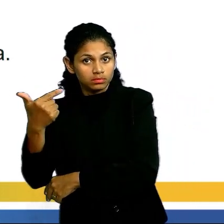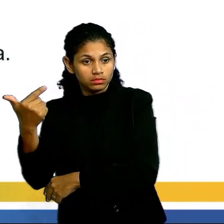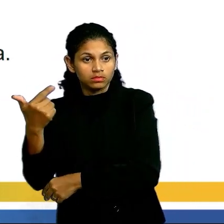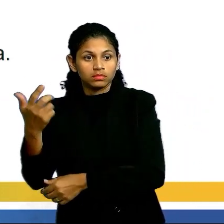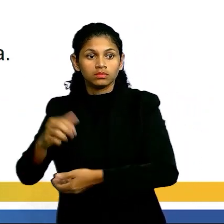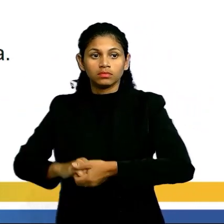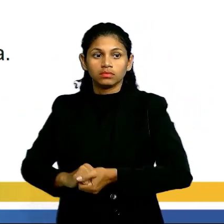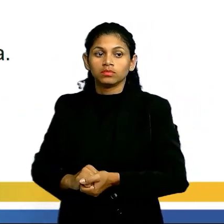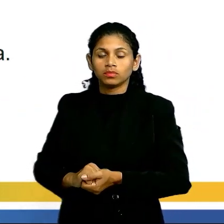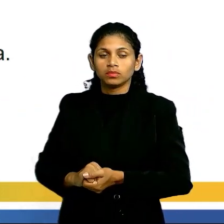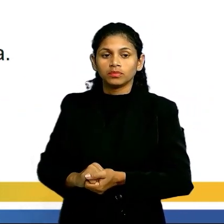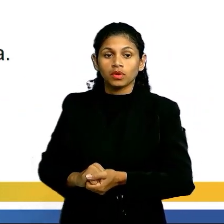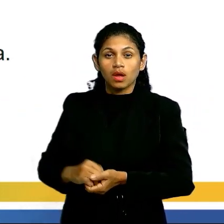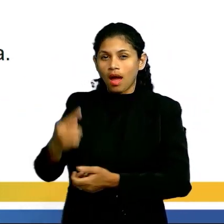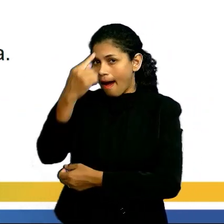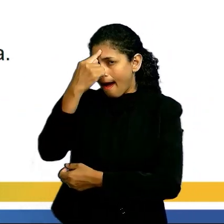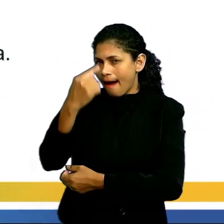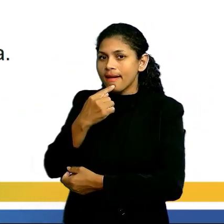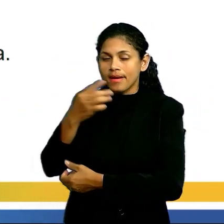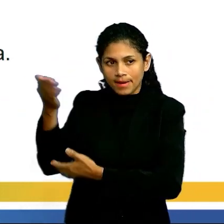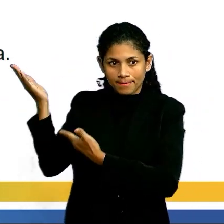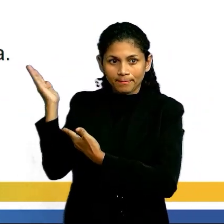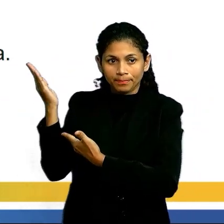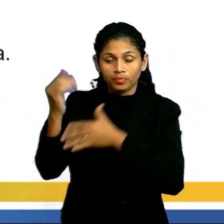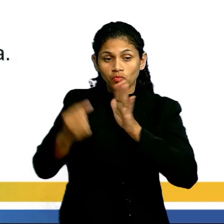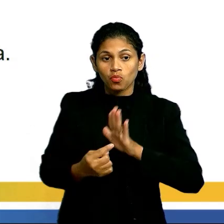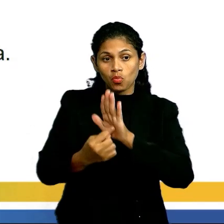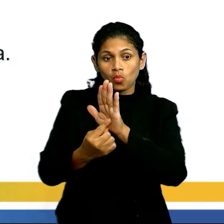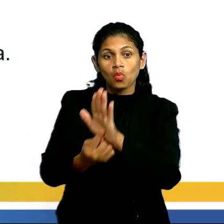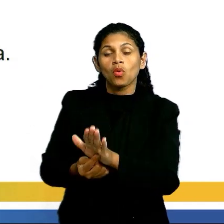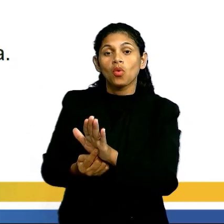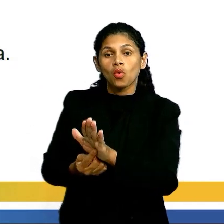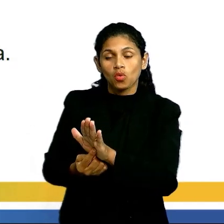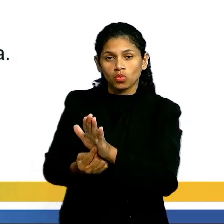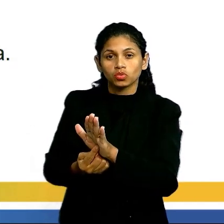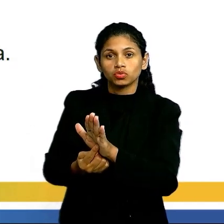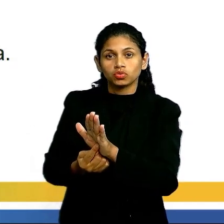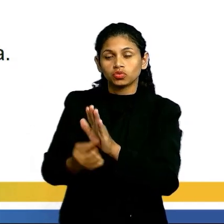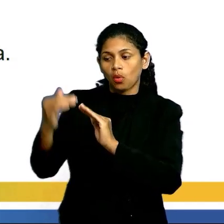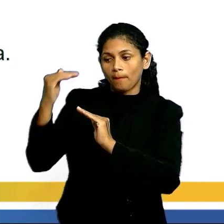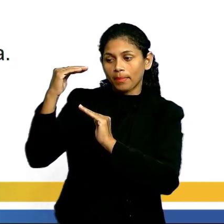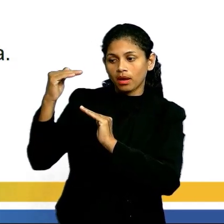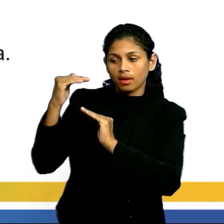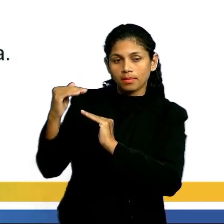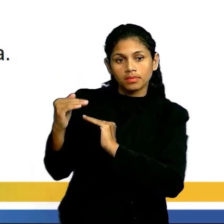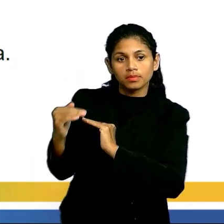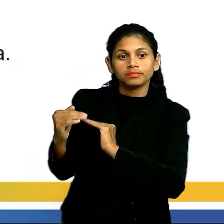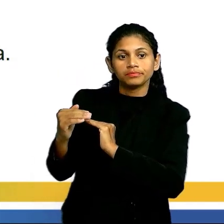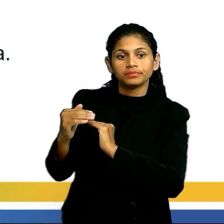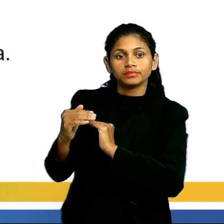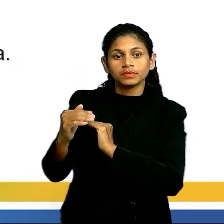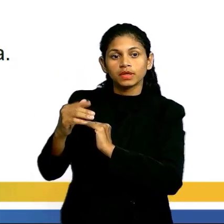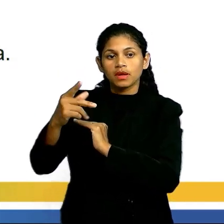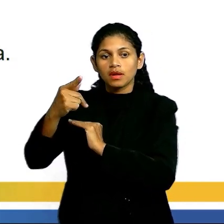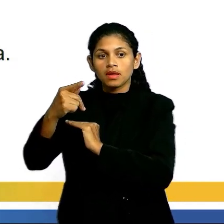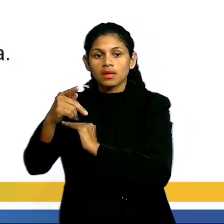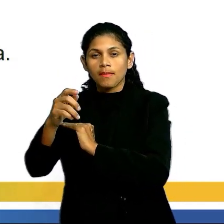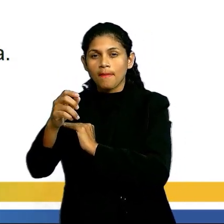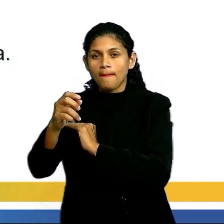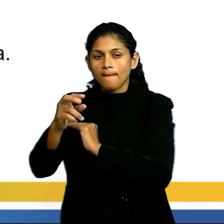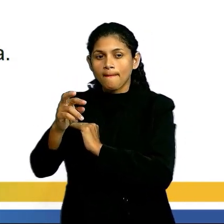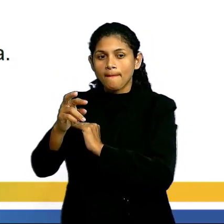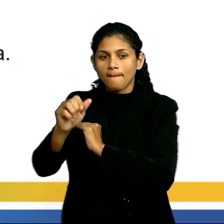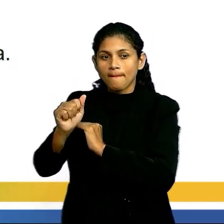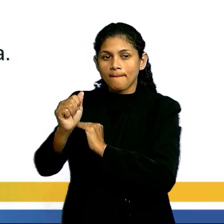O cladograma demonstra o grau de parentesco entre 5 grupos de animais vertebrados. Temos aqui,